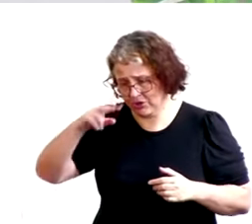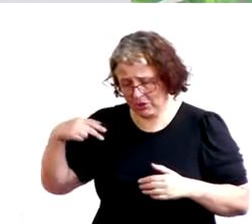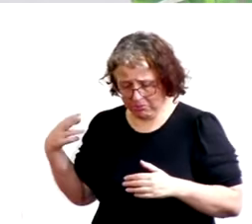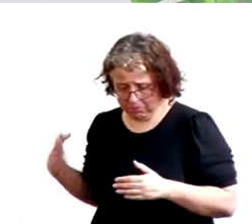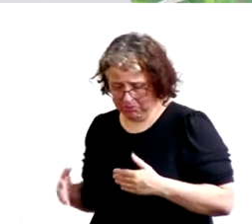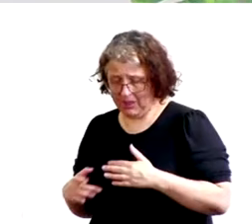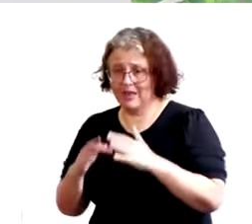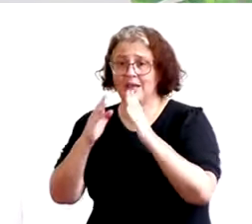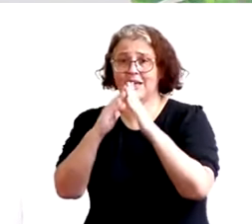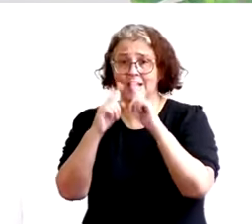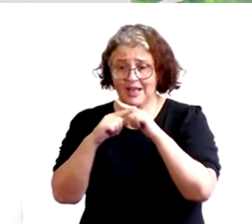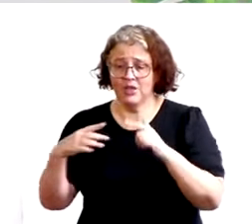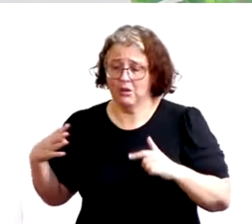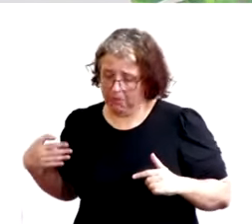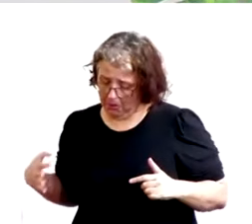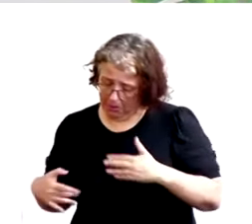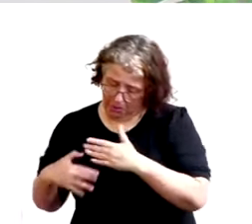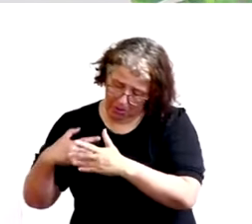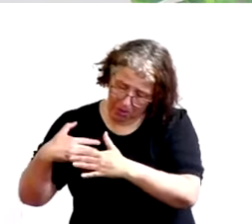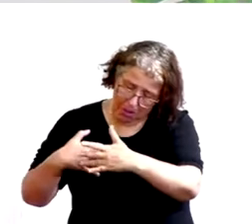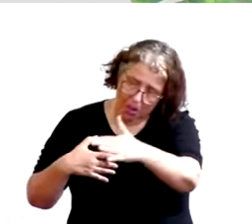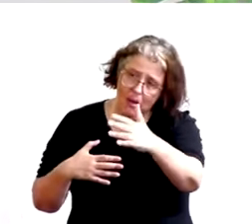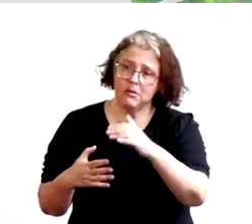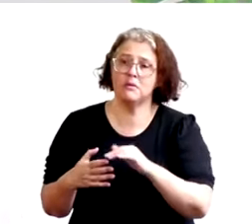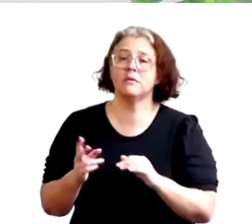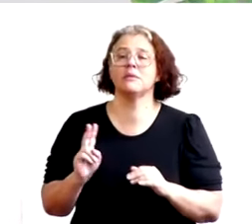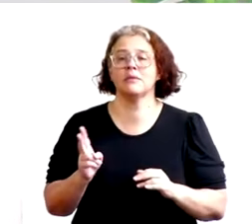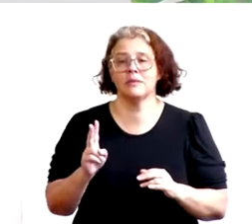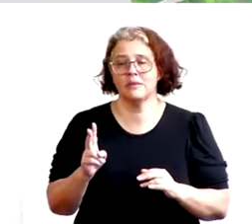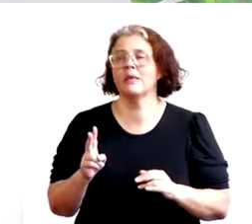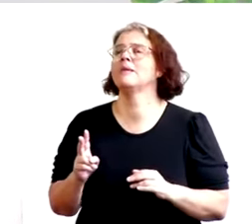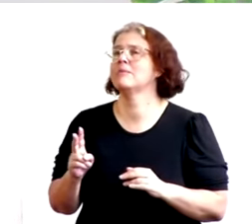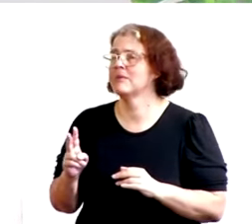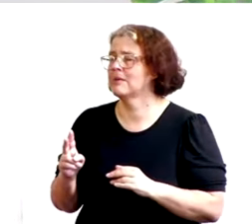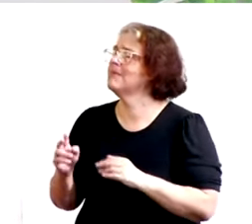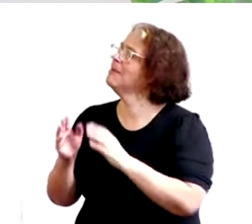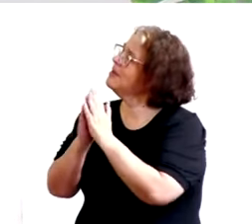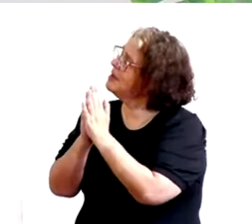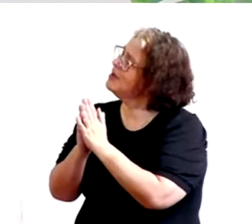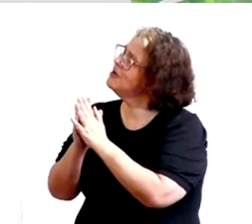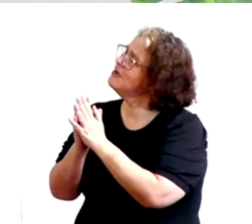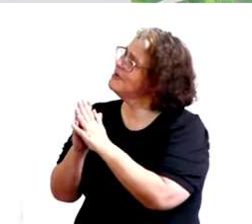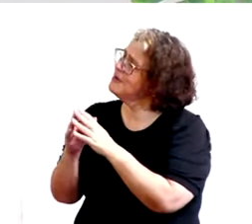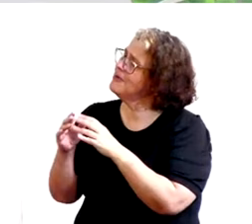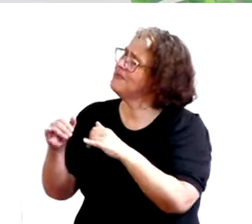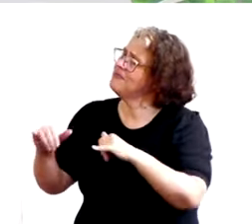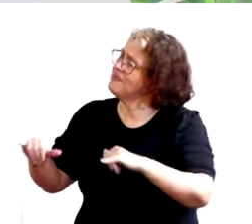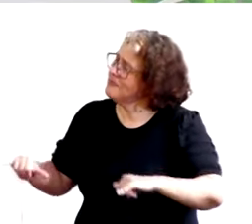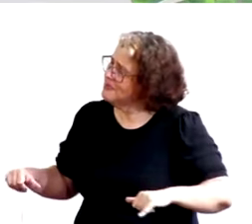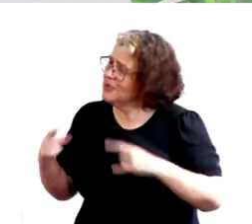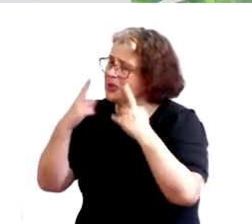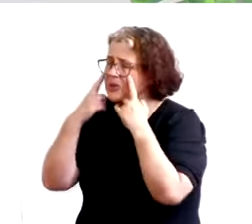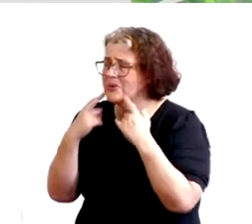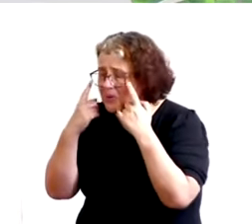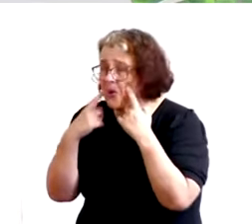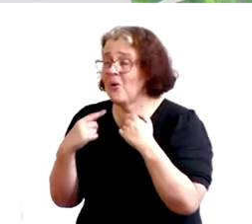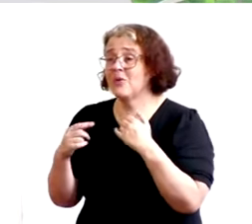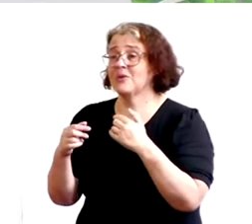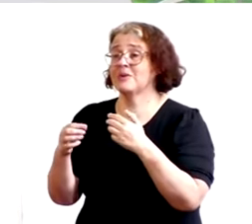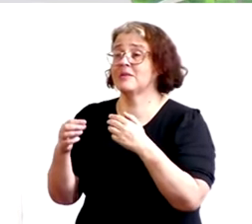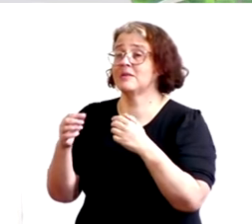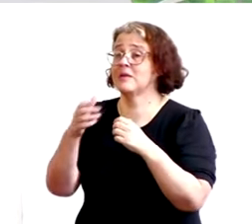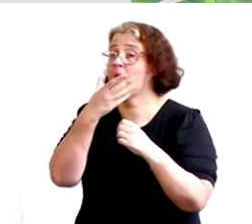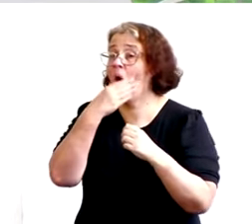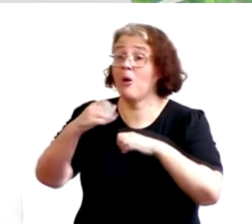utilizado de todos estes lamentos e salmos para tratar as questões mais profundas da